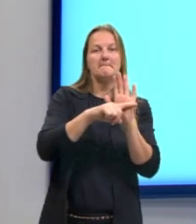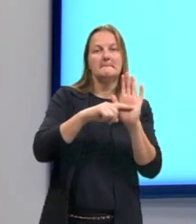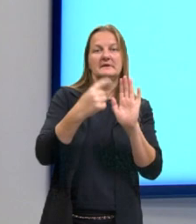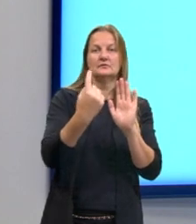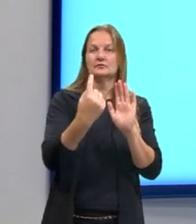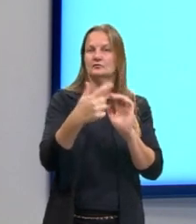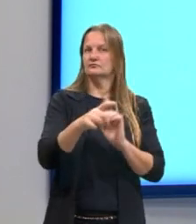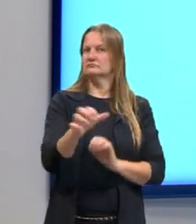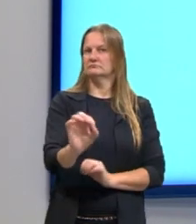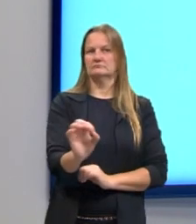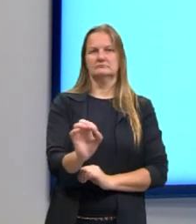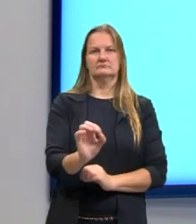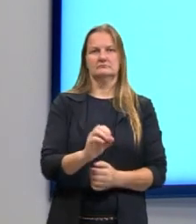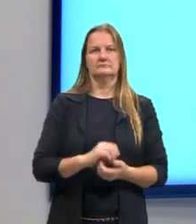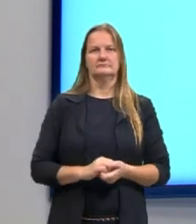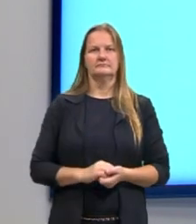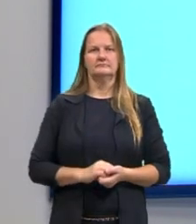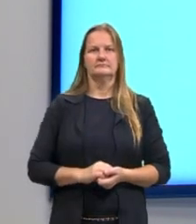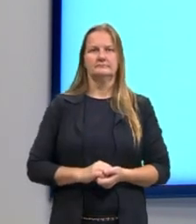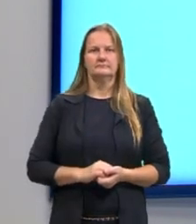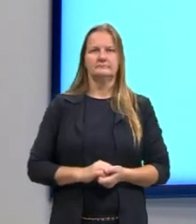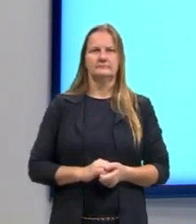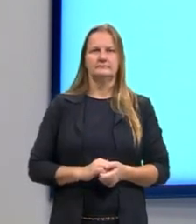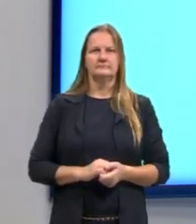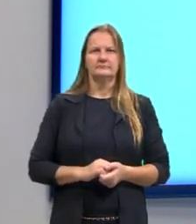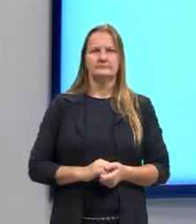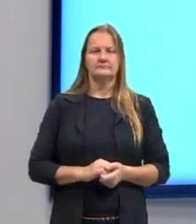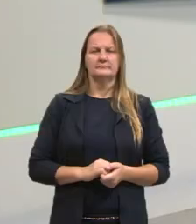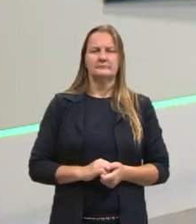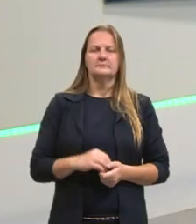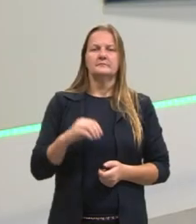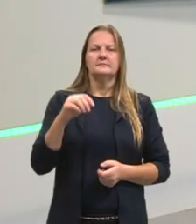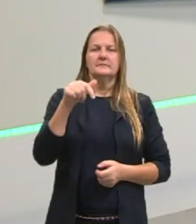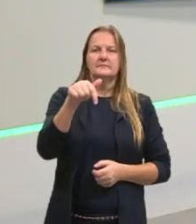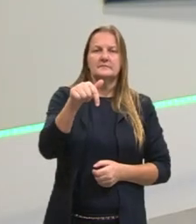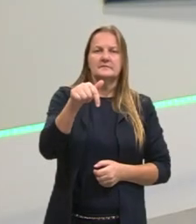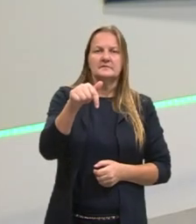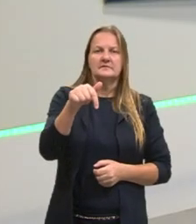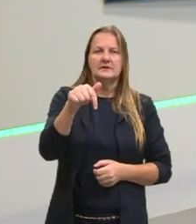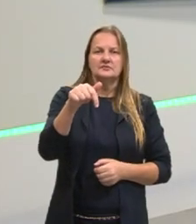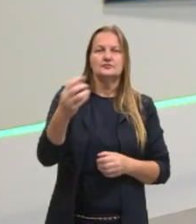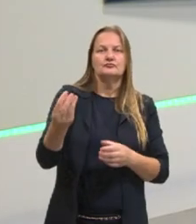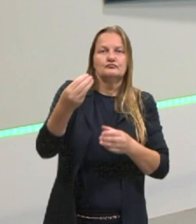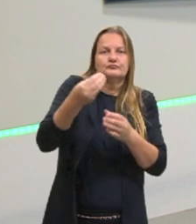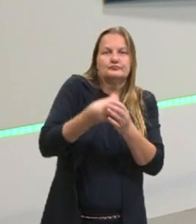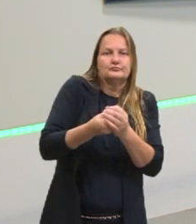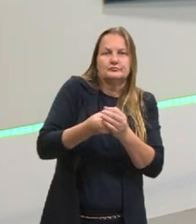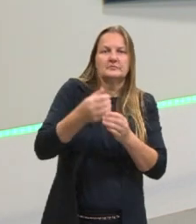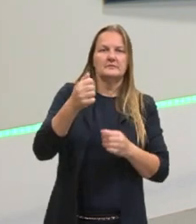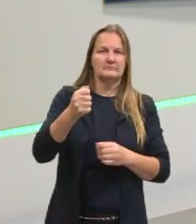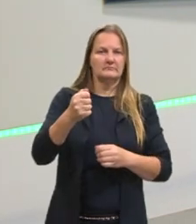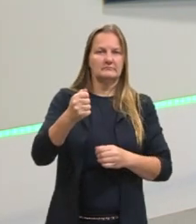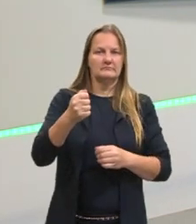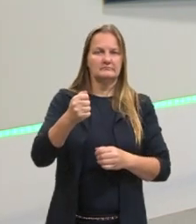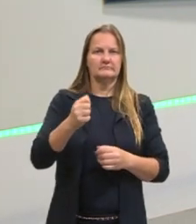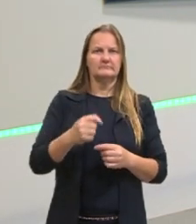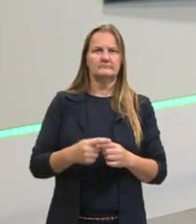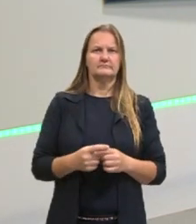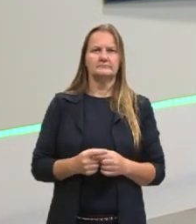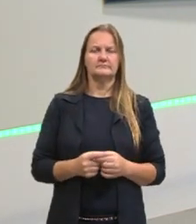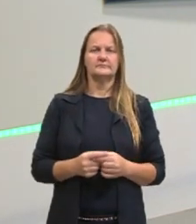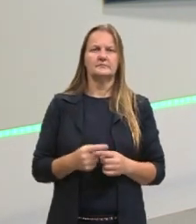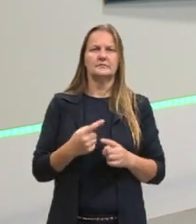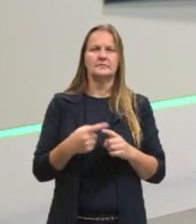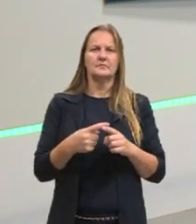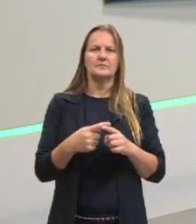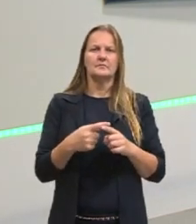A. D, 7 pertence a A. Nós temos aqui o número 7 bem visível, pertencente a A. Nós